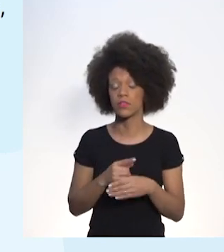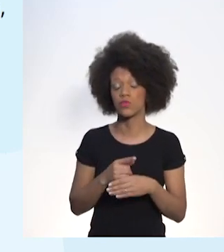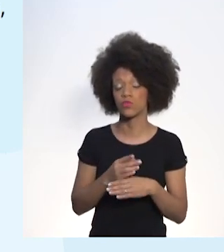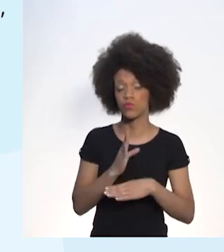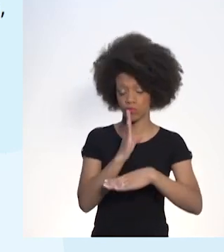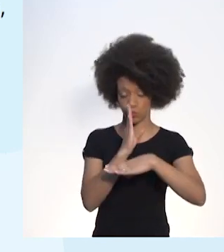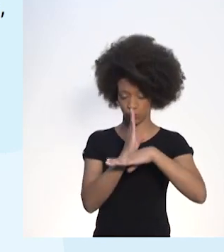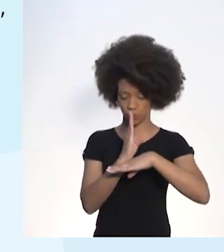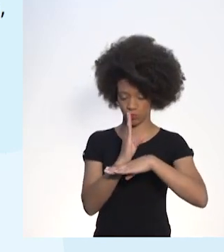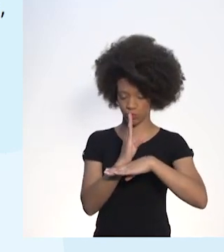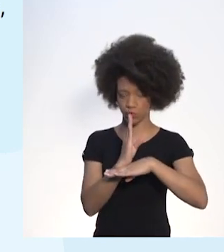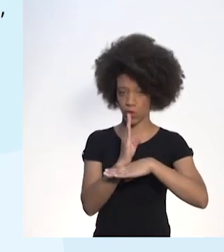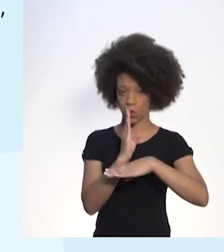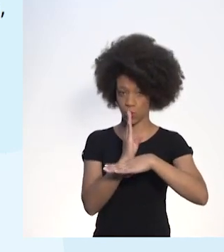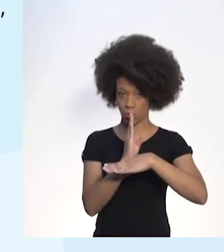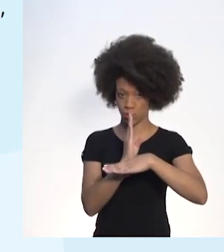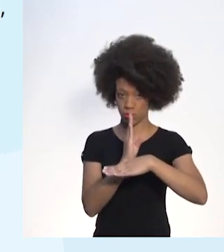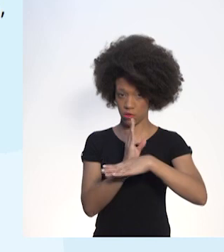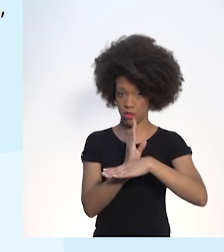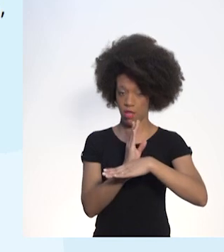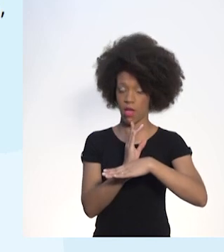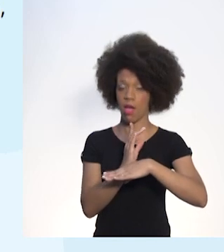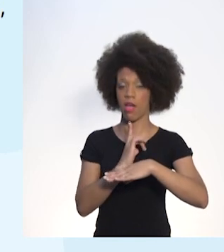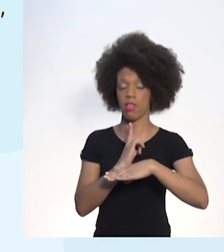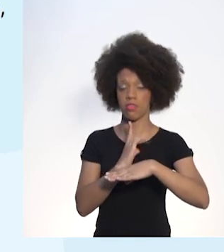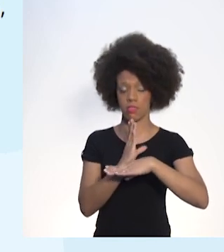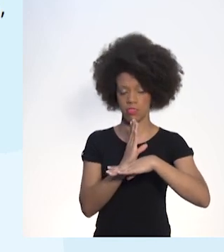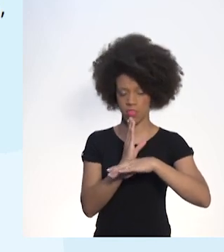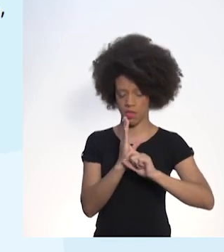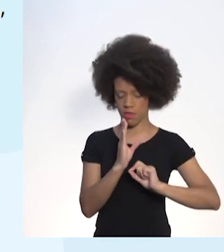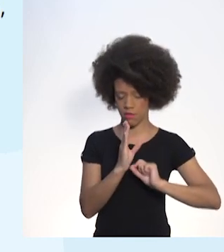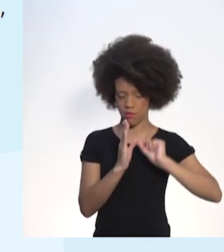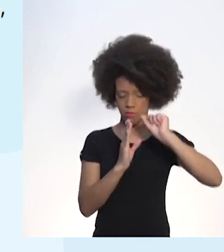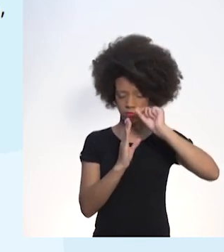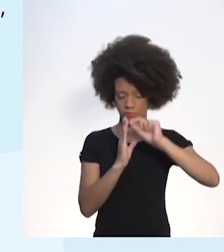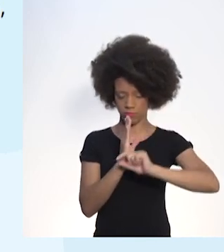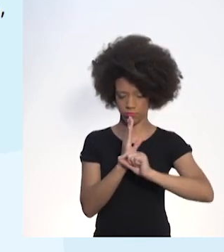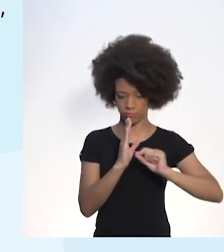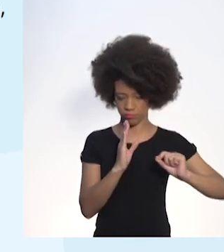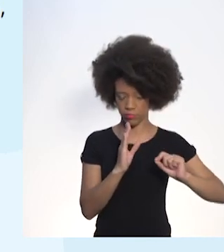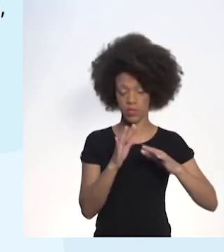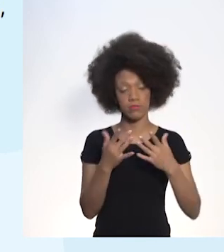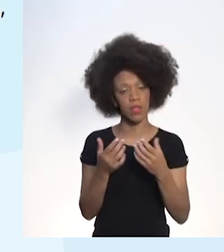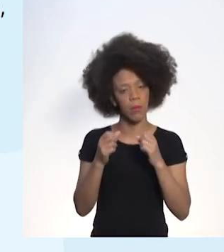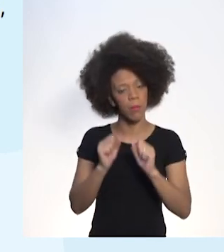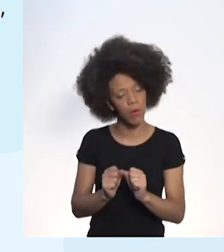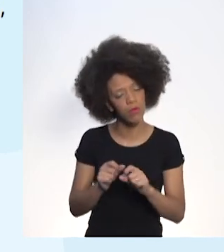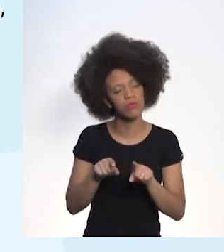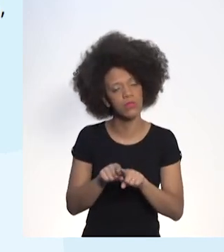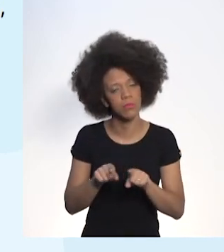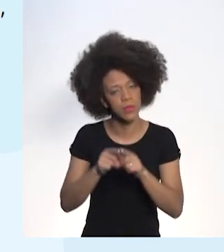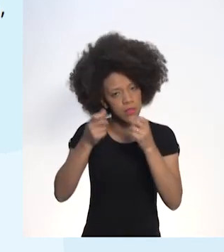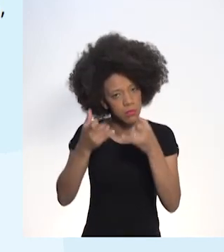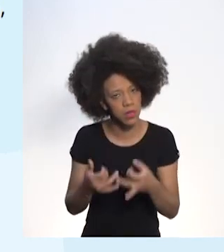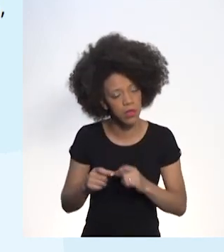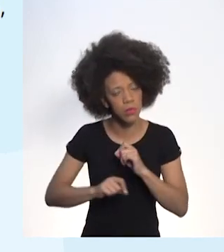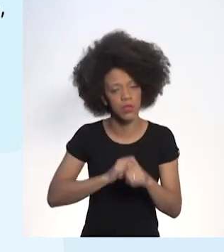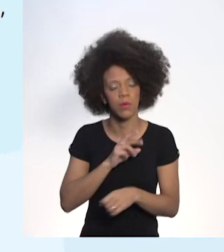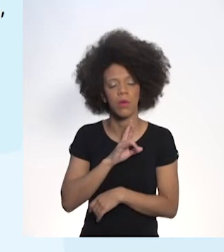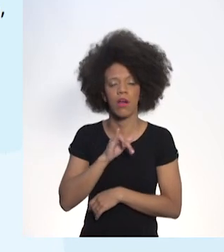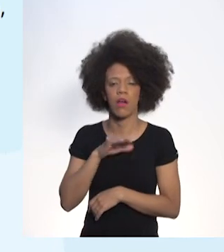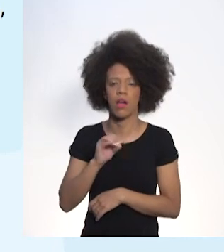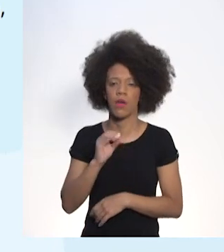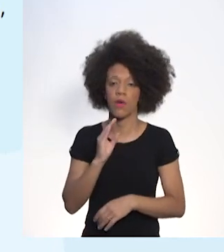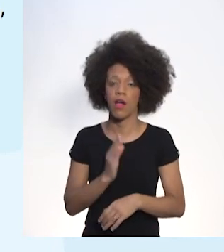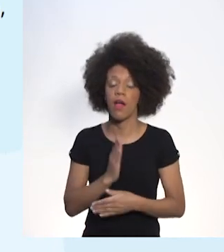que, partindo do centro, tem sua extremidade na circunferência. Então, a gente pode dizer também, né, que o raio é a metade